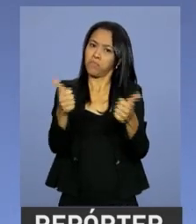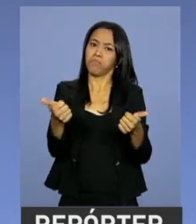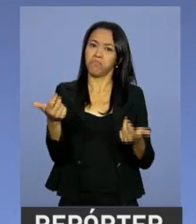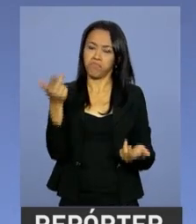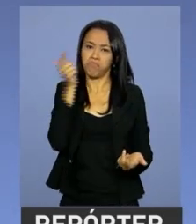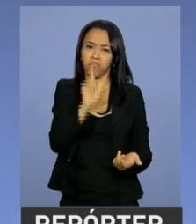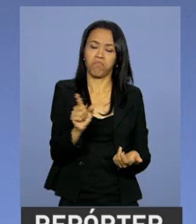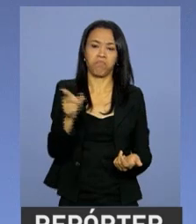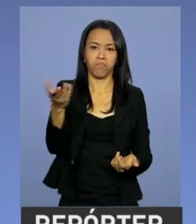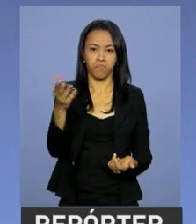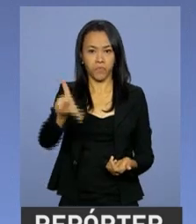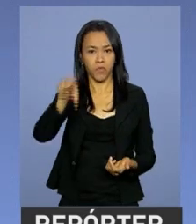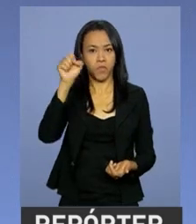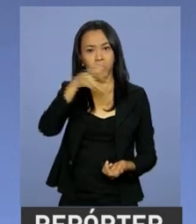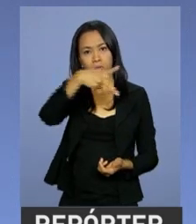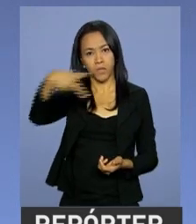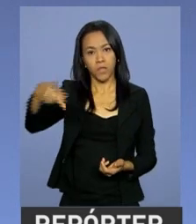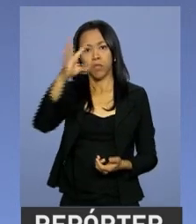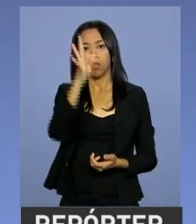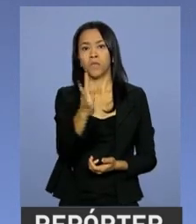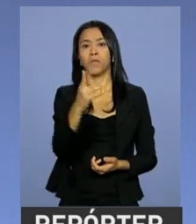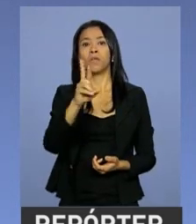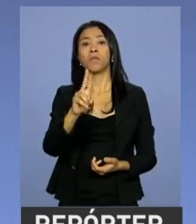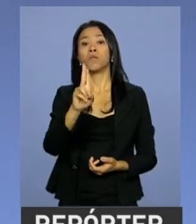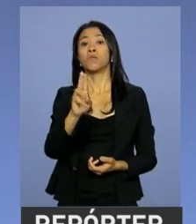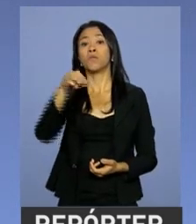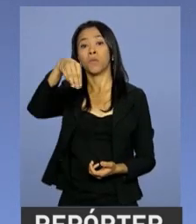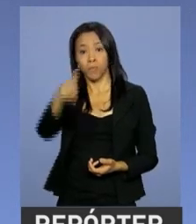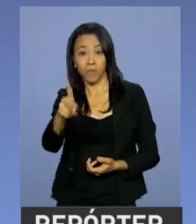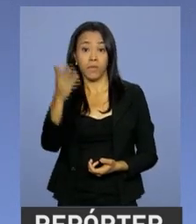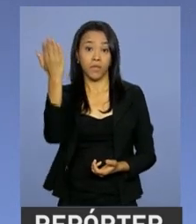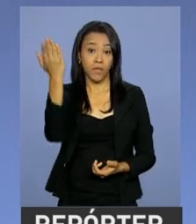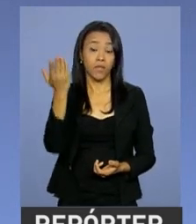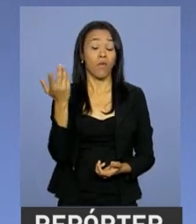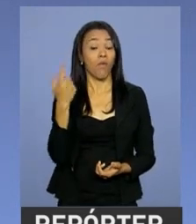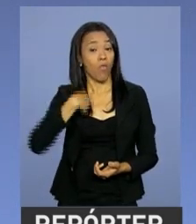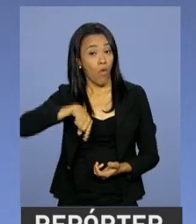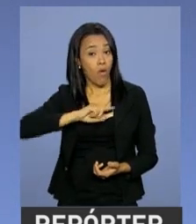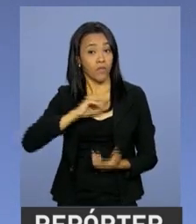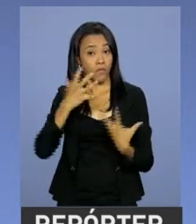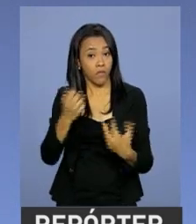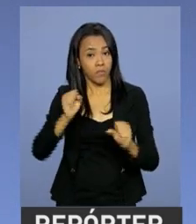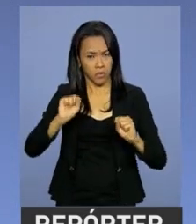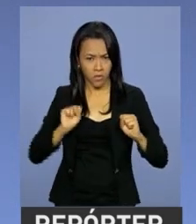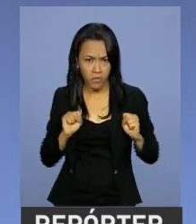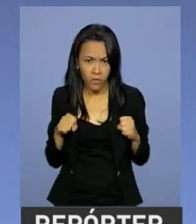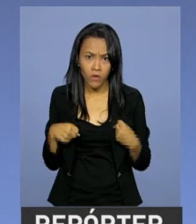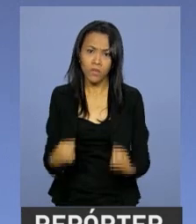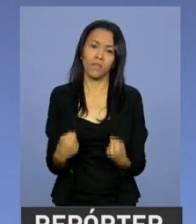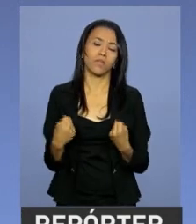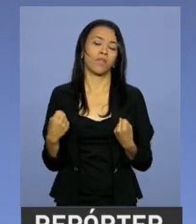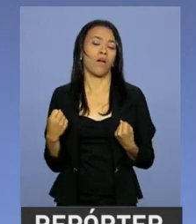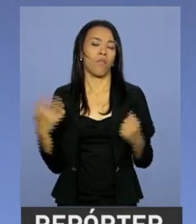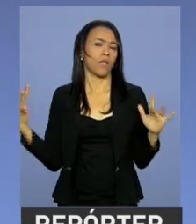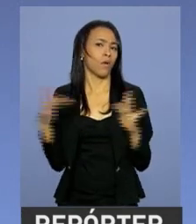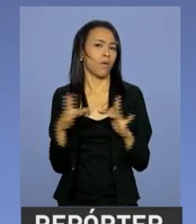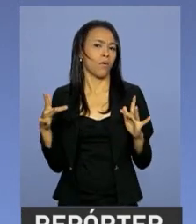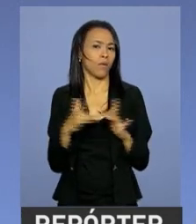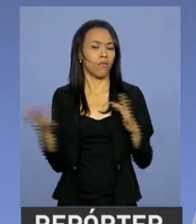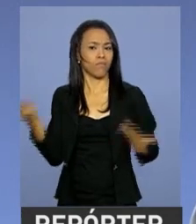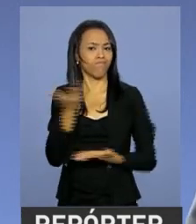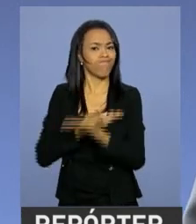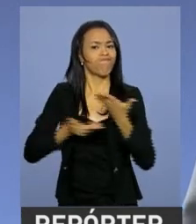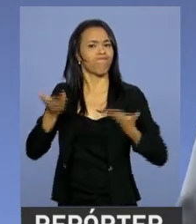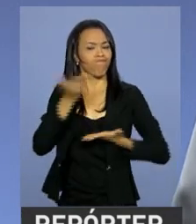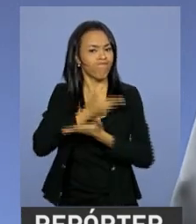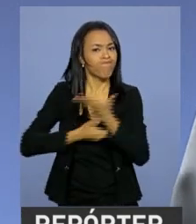vamos, com o auxílio do nosso embaixador, fazer os esforços para abrir os canais de interlocução na